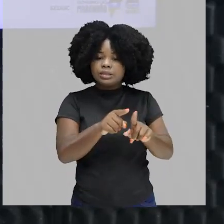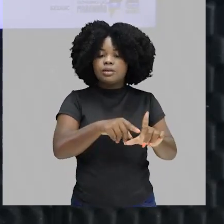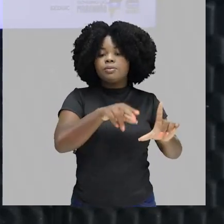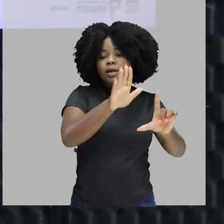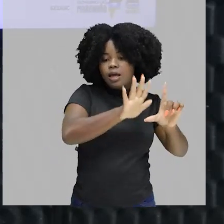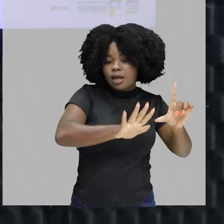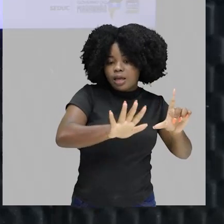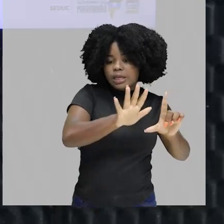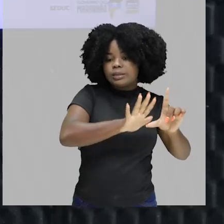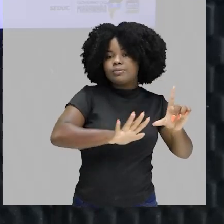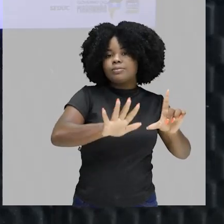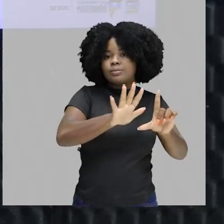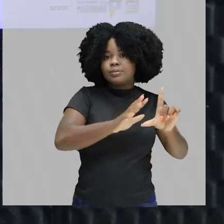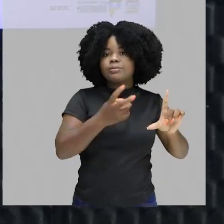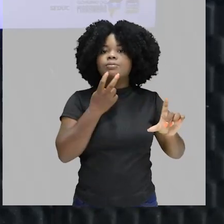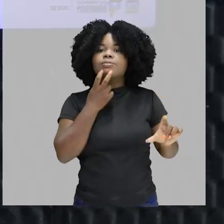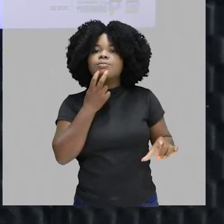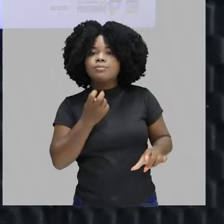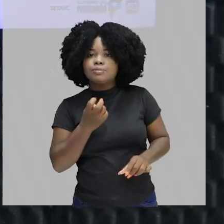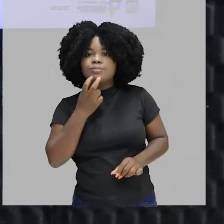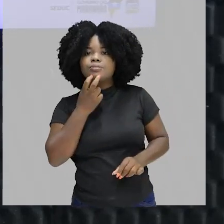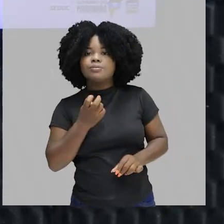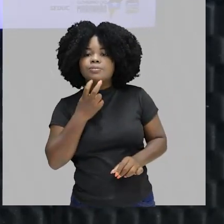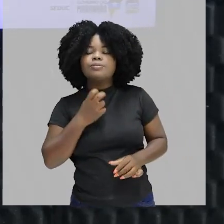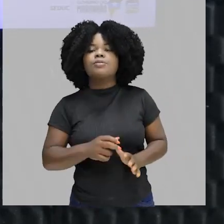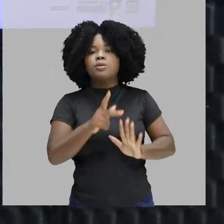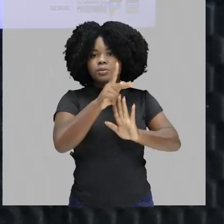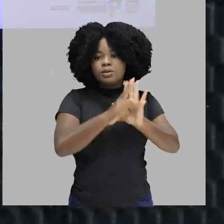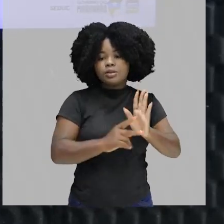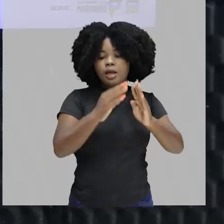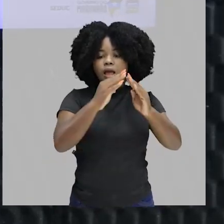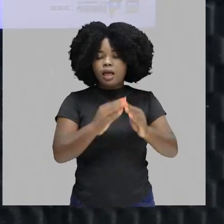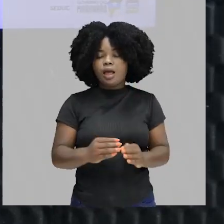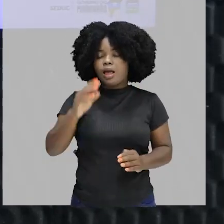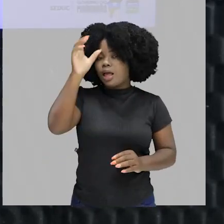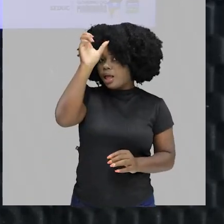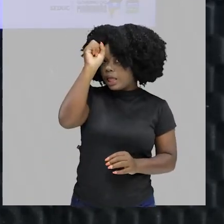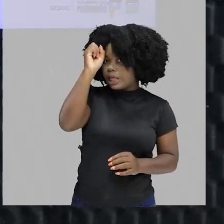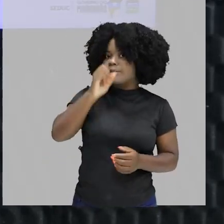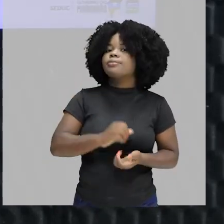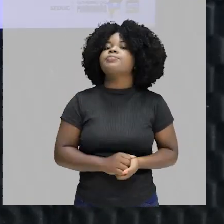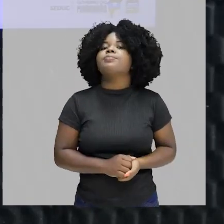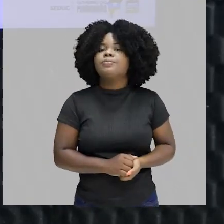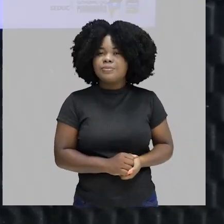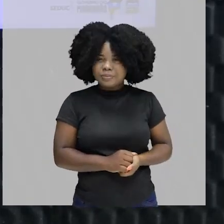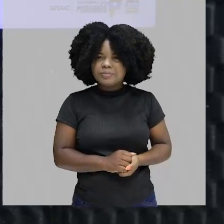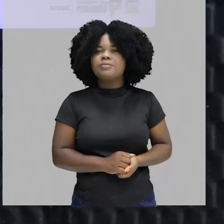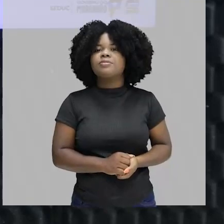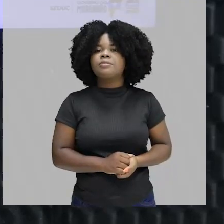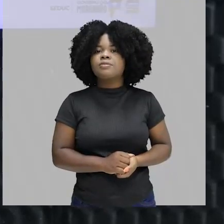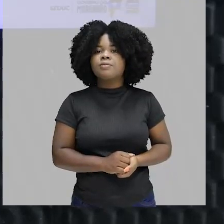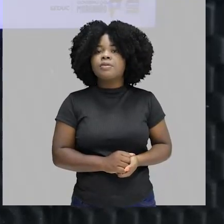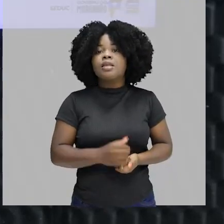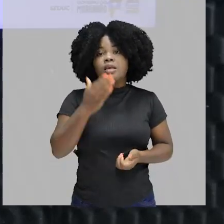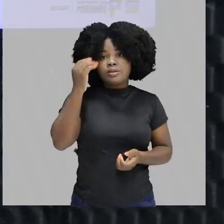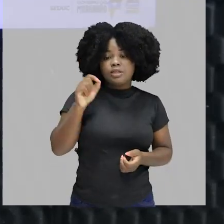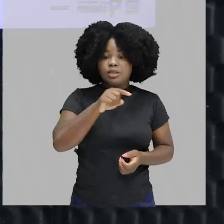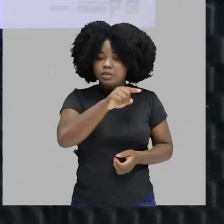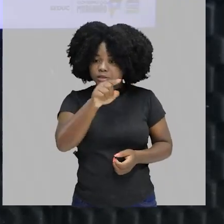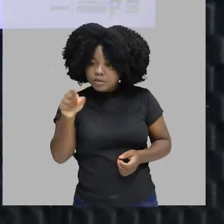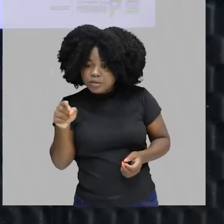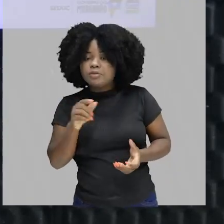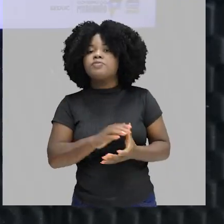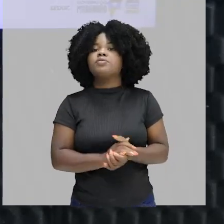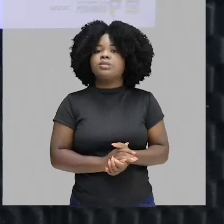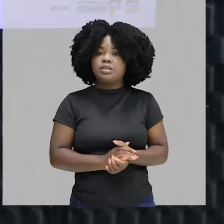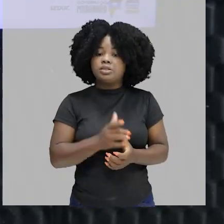Casa Aprendendo da nossa plataforma Gonçalves Dias. Claro, mesmo retornando à escola, mas quando você chega em casa você pode